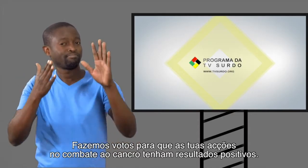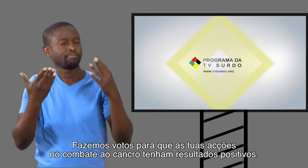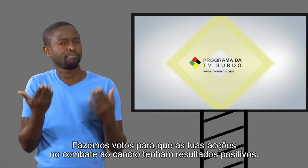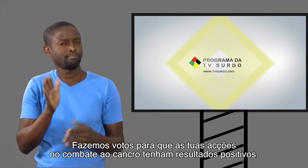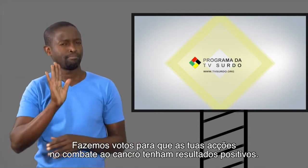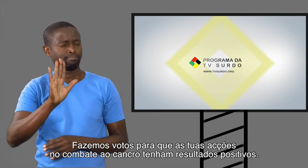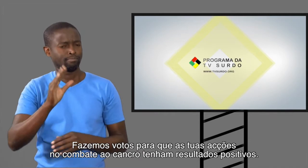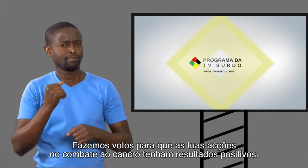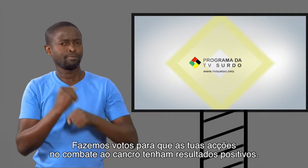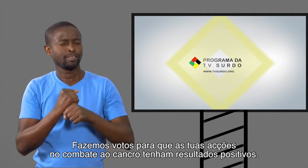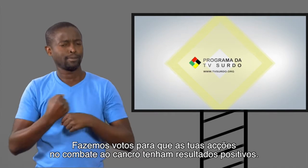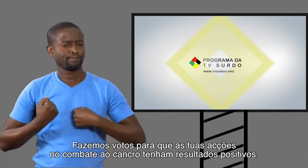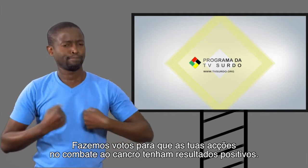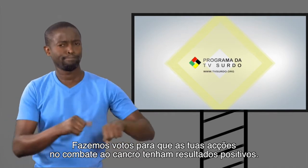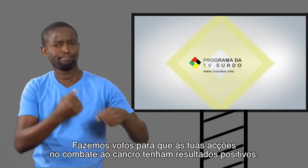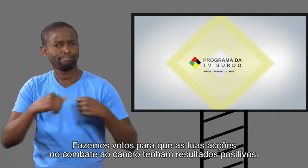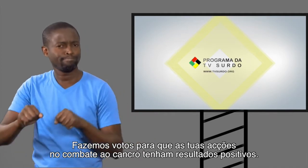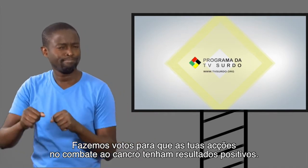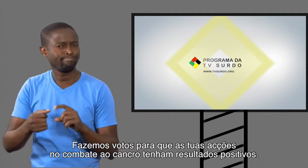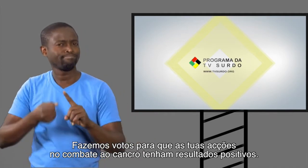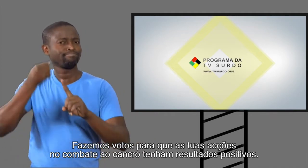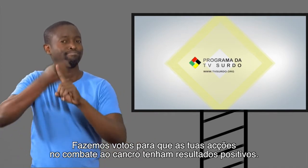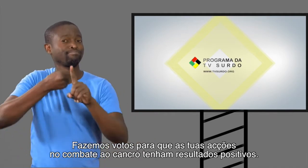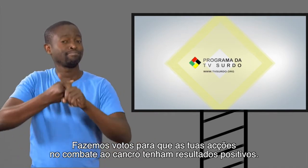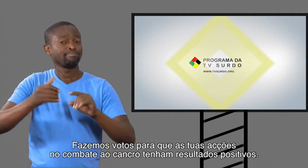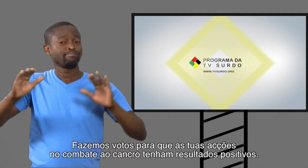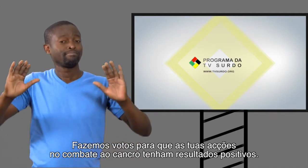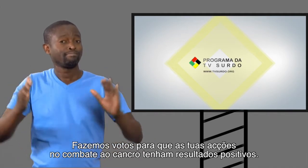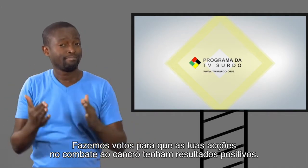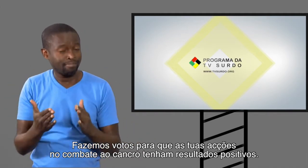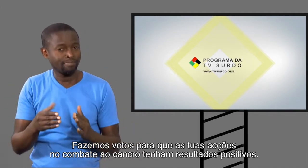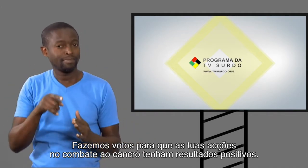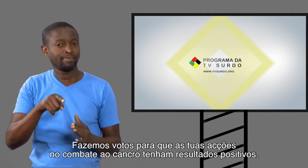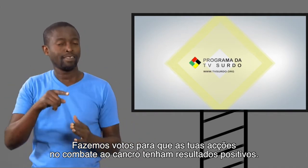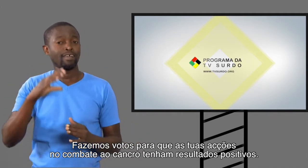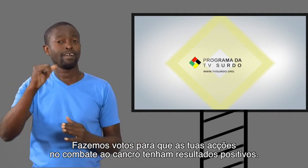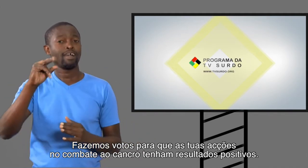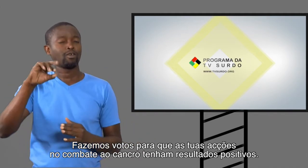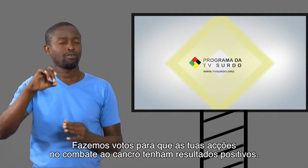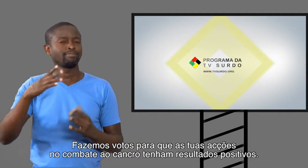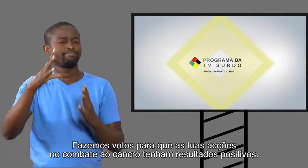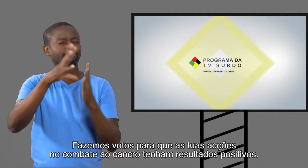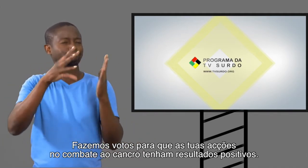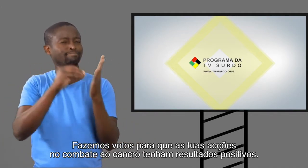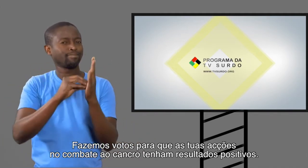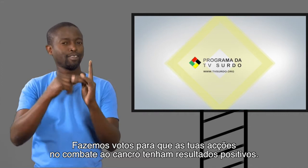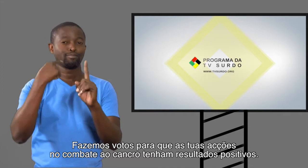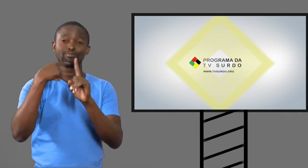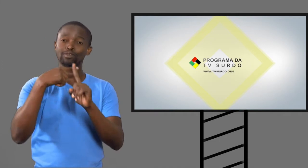Fazemos votos que as tuas ações no combate ao cancro tenham resultados positivos.